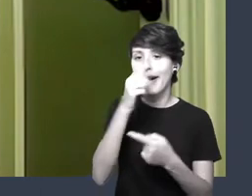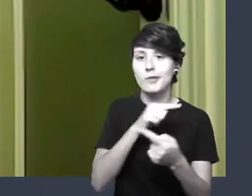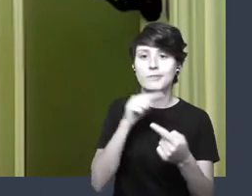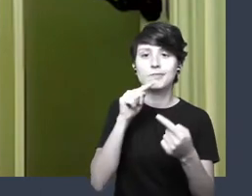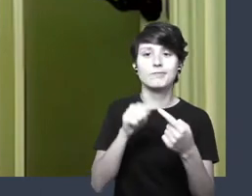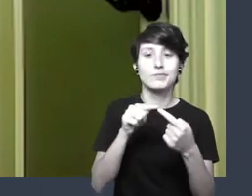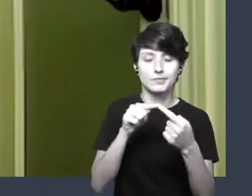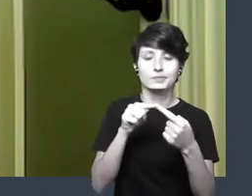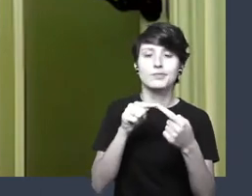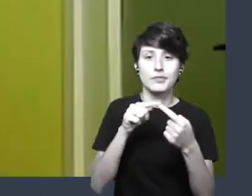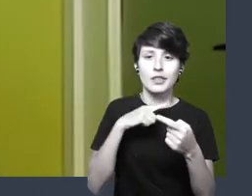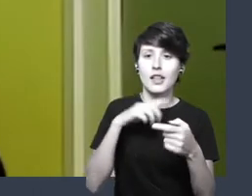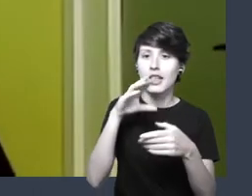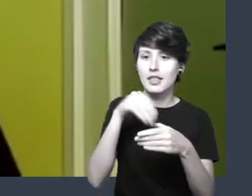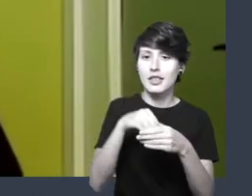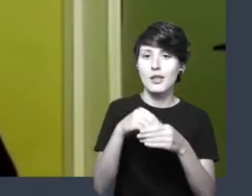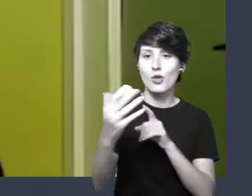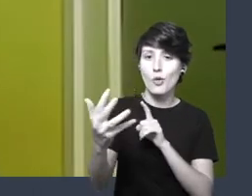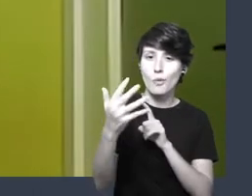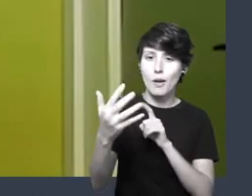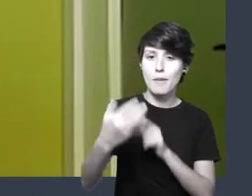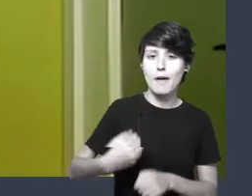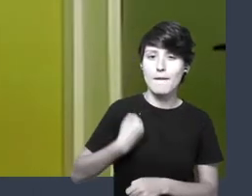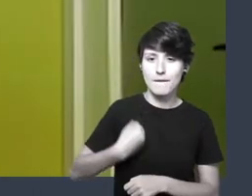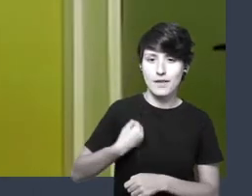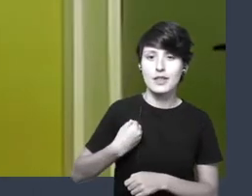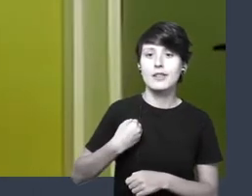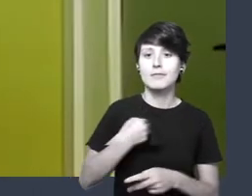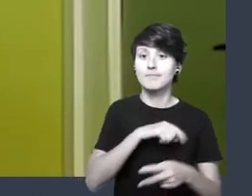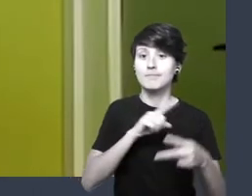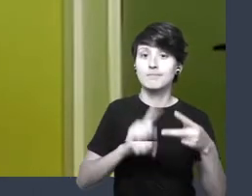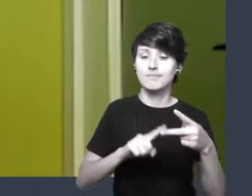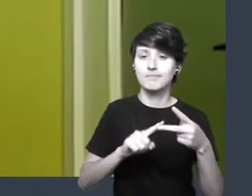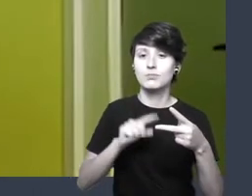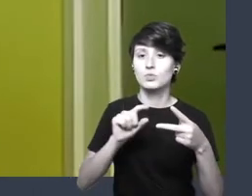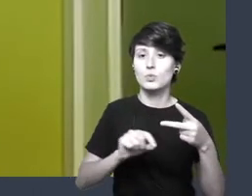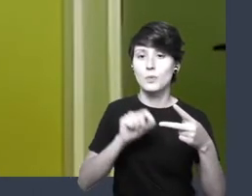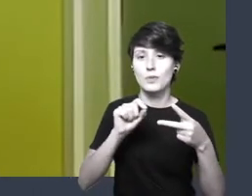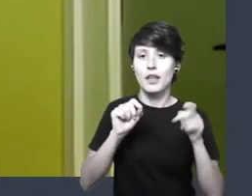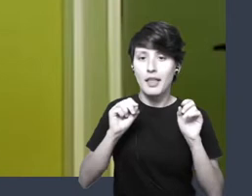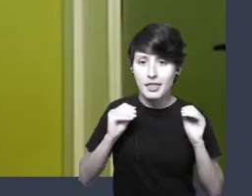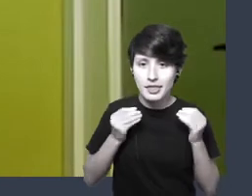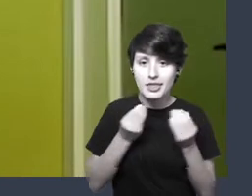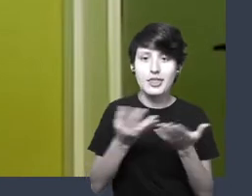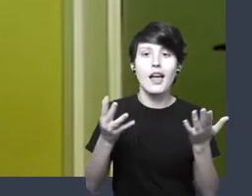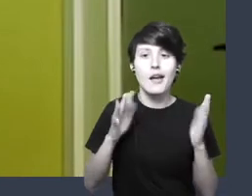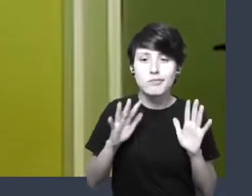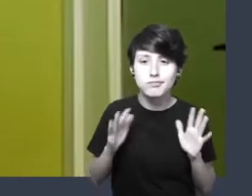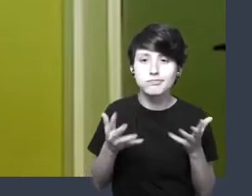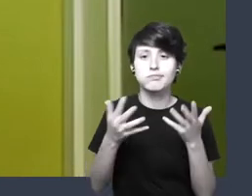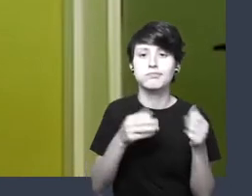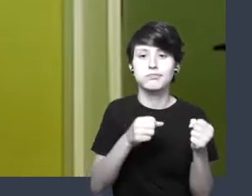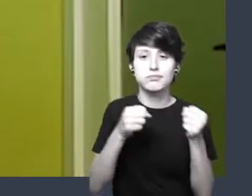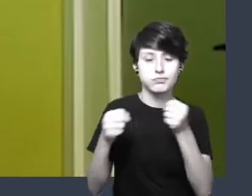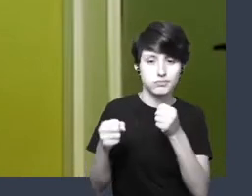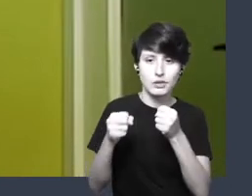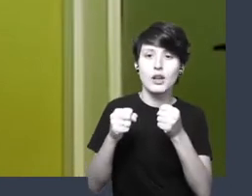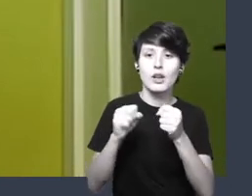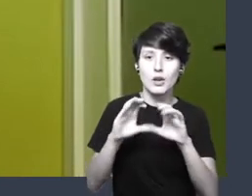estão tendo nas nossas vidas. E aí, um segundo momento é empoderar essa comunidade, essa